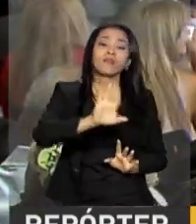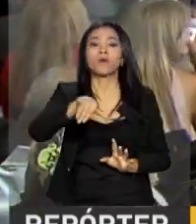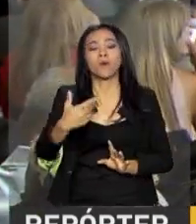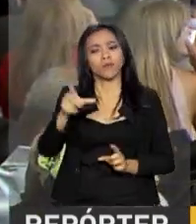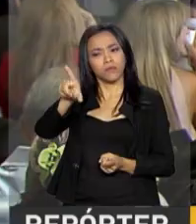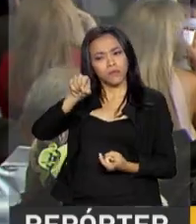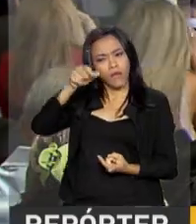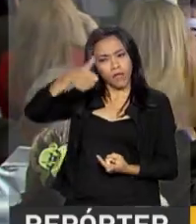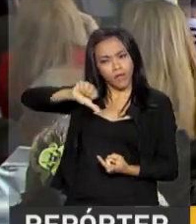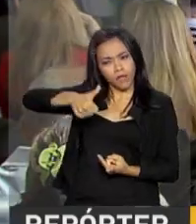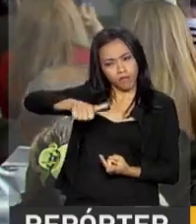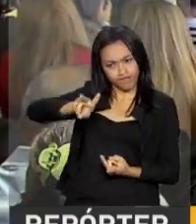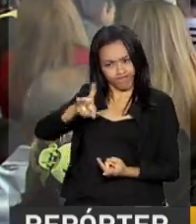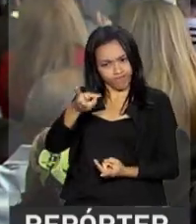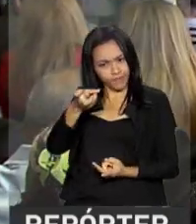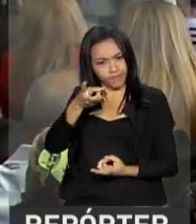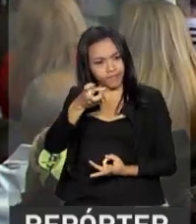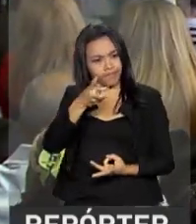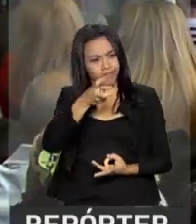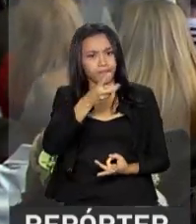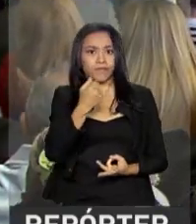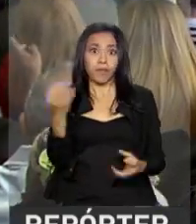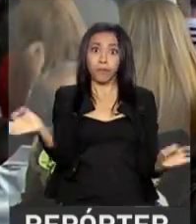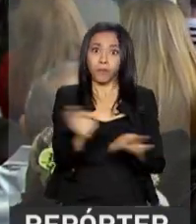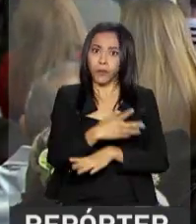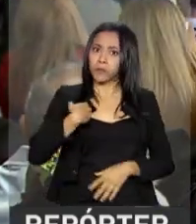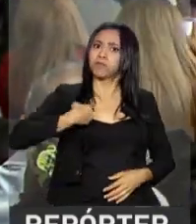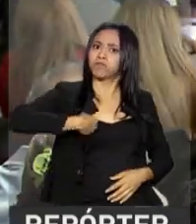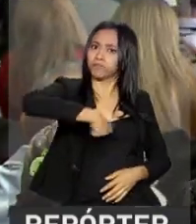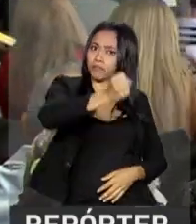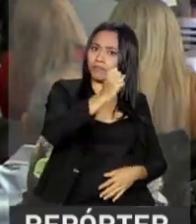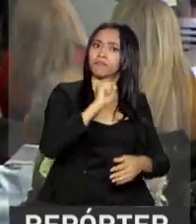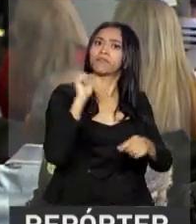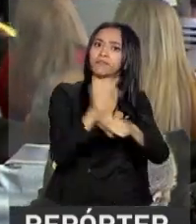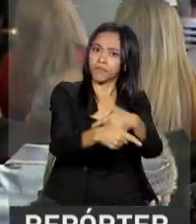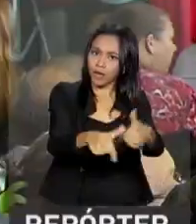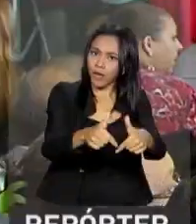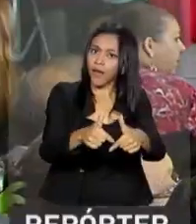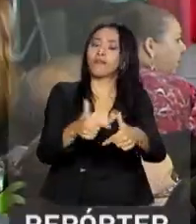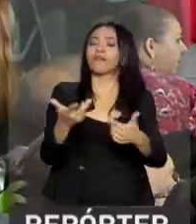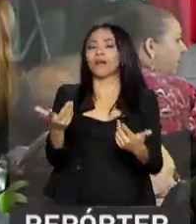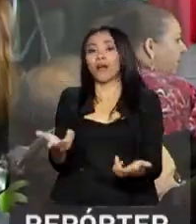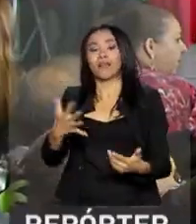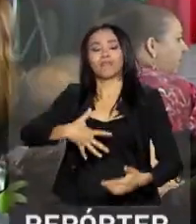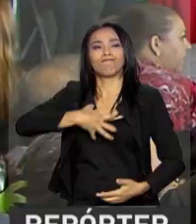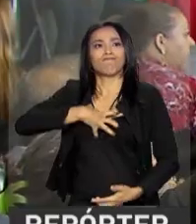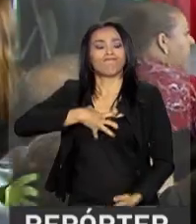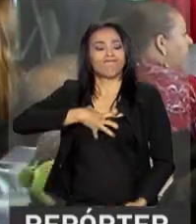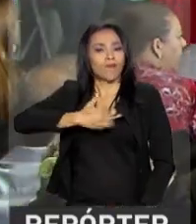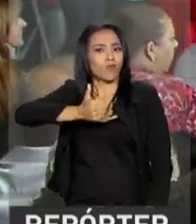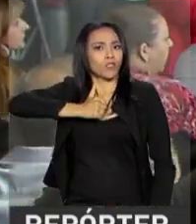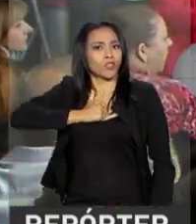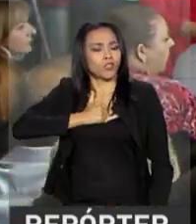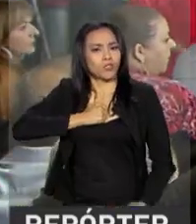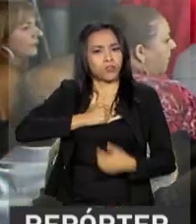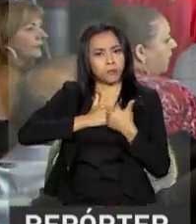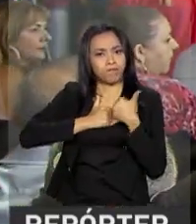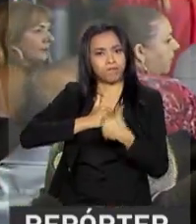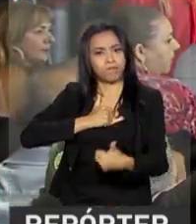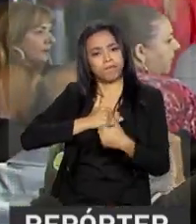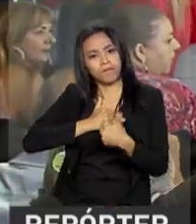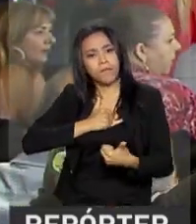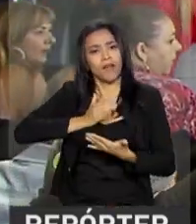avaliação e percebe que ele já está pronto o mercado trabalho a gente disser em autoestima vai lá em cima são arrimos